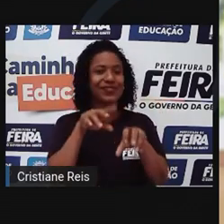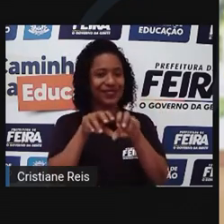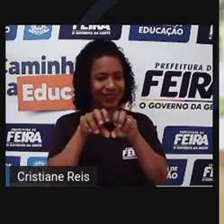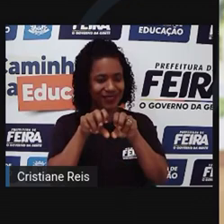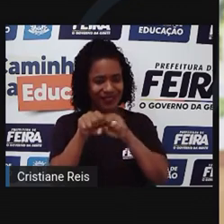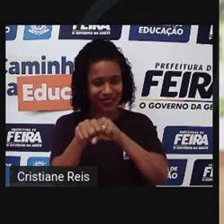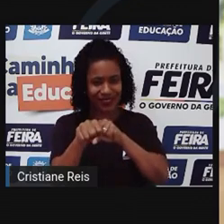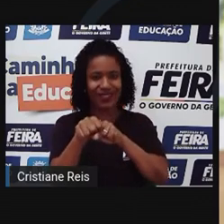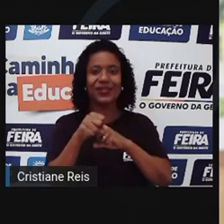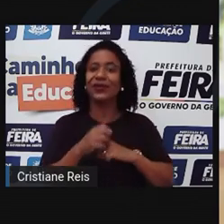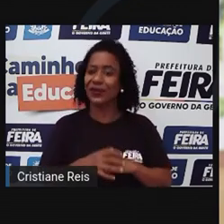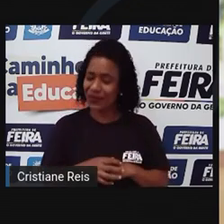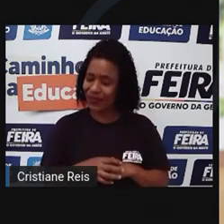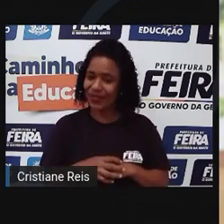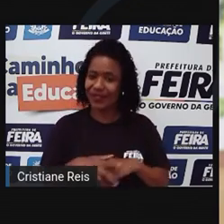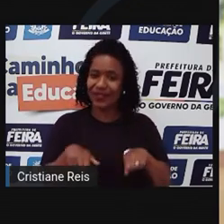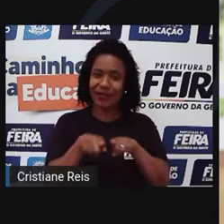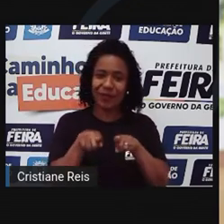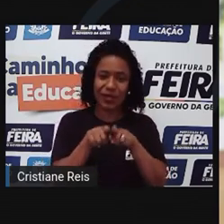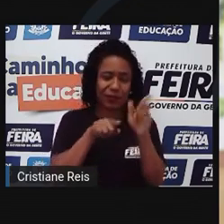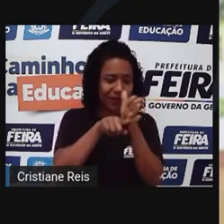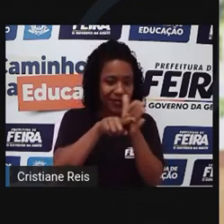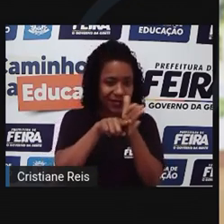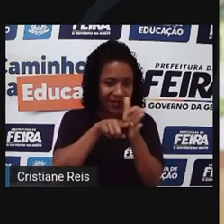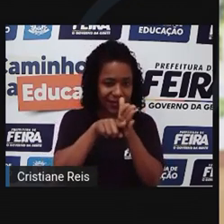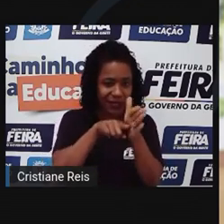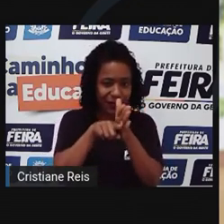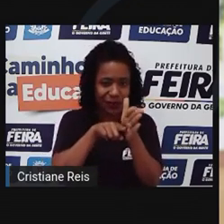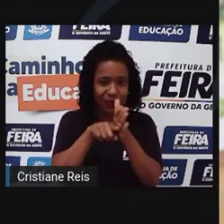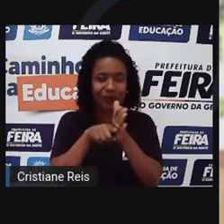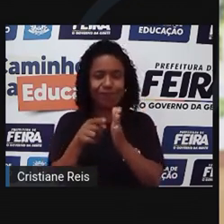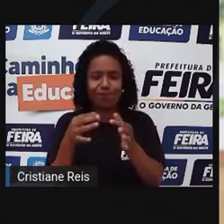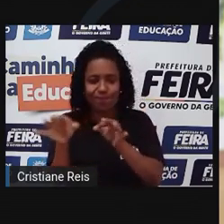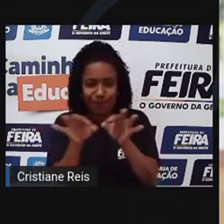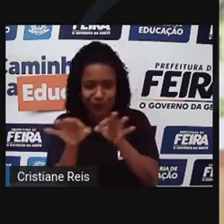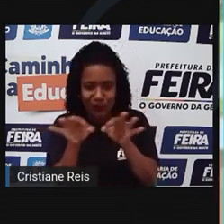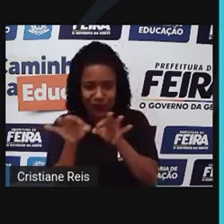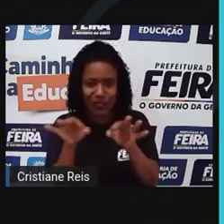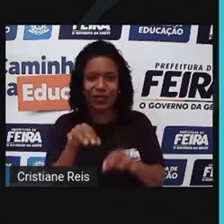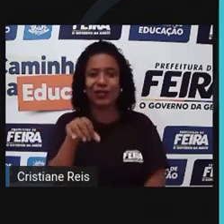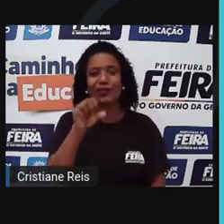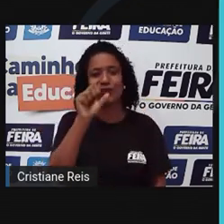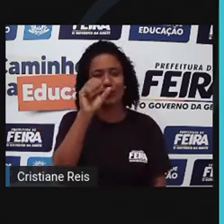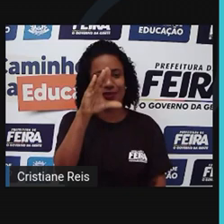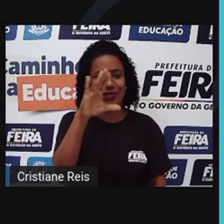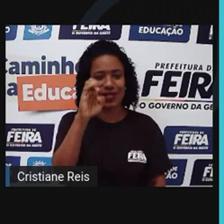departamento e sou pesquisadora sênior do Centro Brasileiro de Análise e Planejamento, SEBRAP.